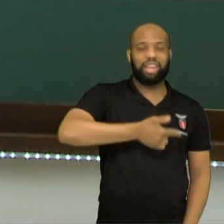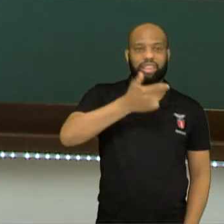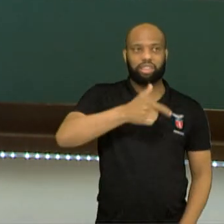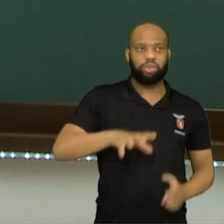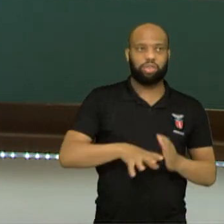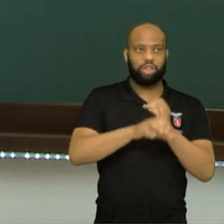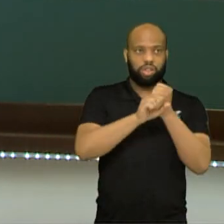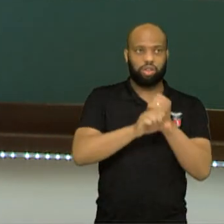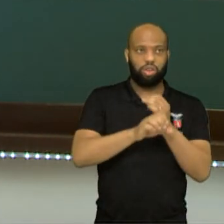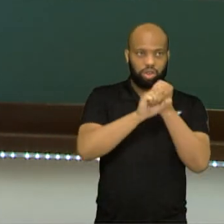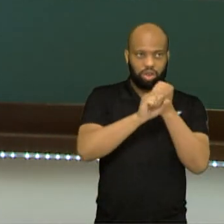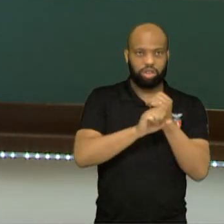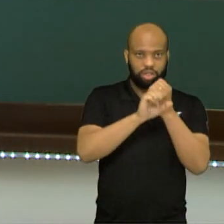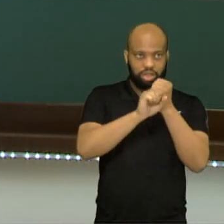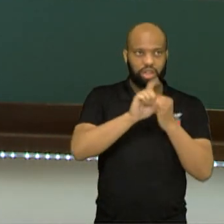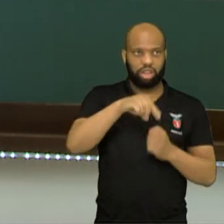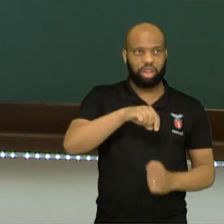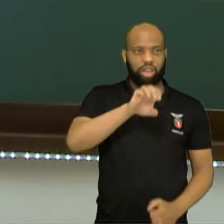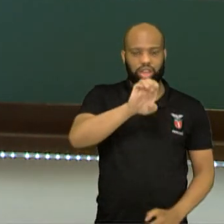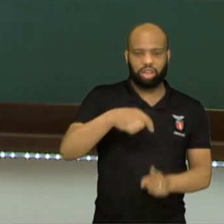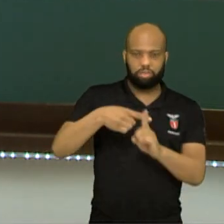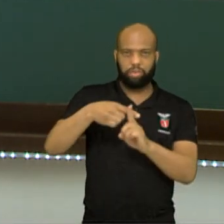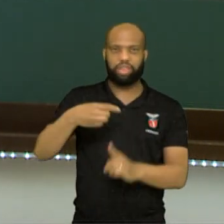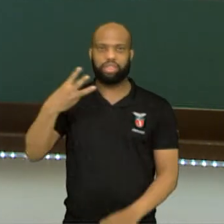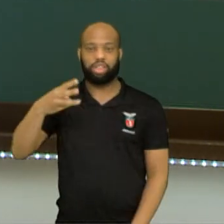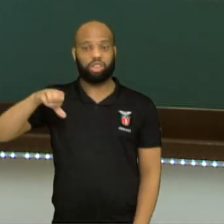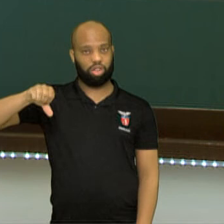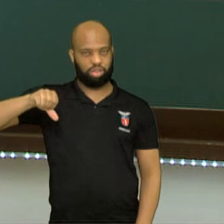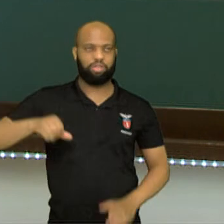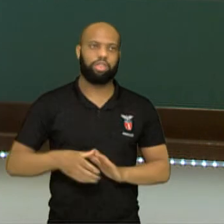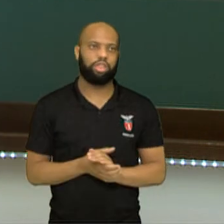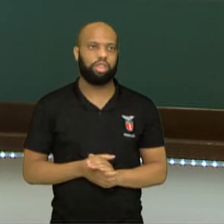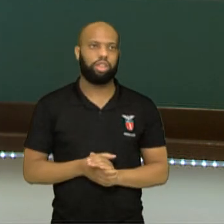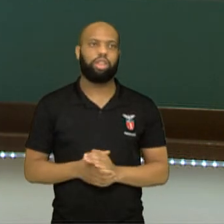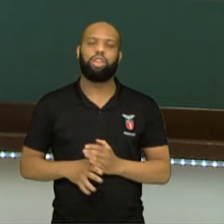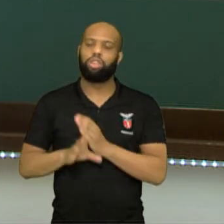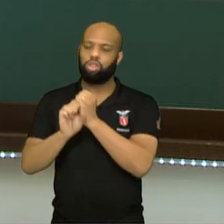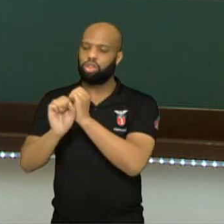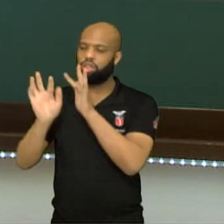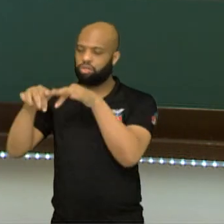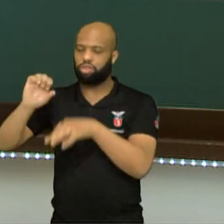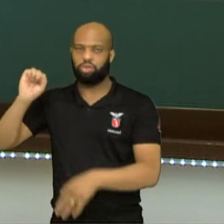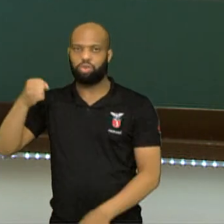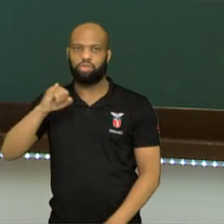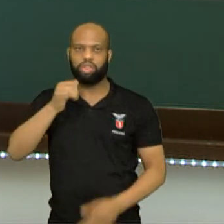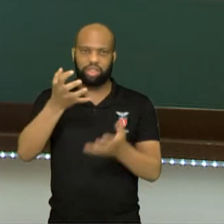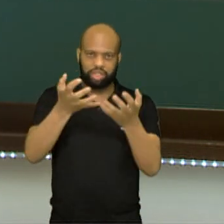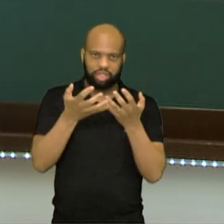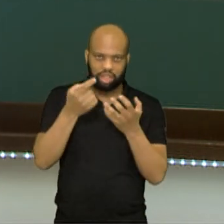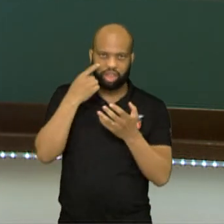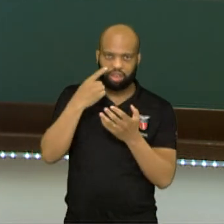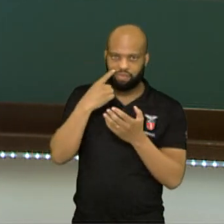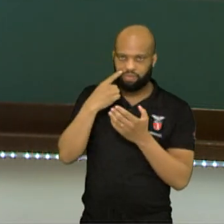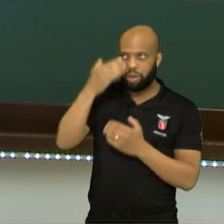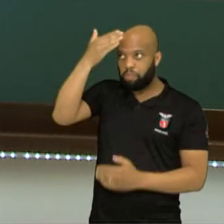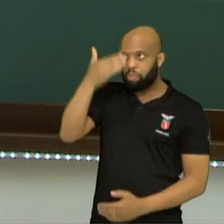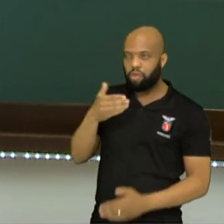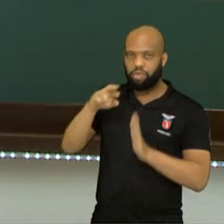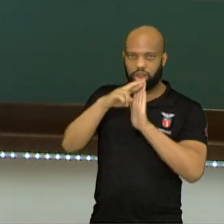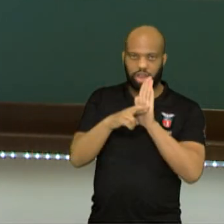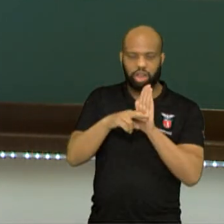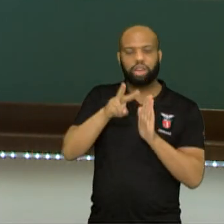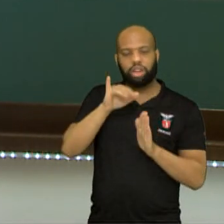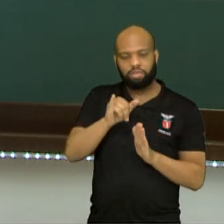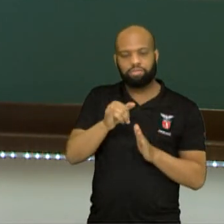segunda, 6. A segunda foi E mais 3, 9. E no final, deu 8. Se você quiser conferir naquela regrinha, vai